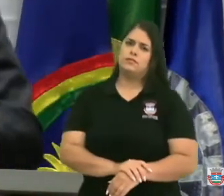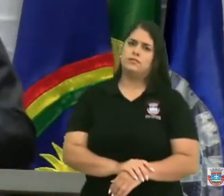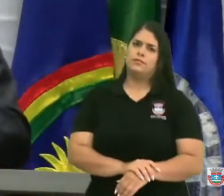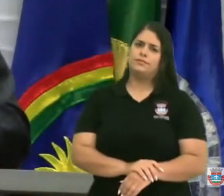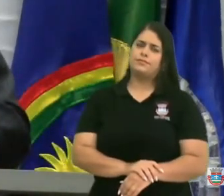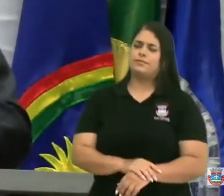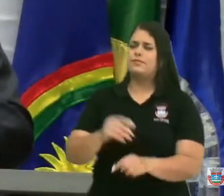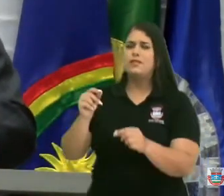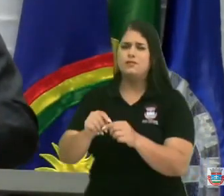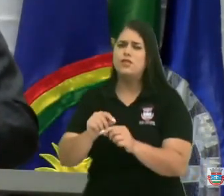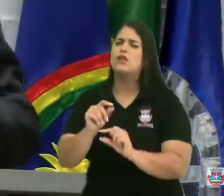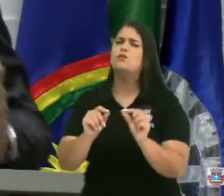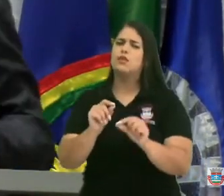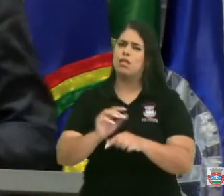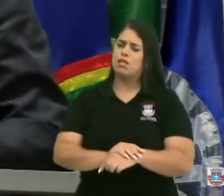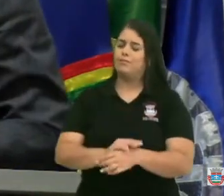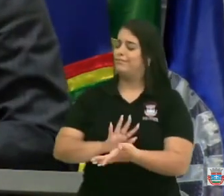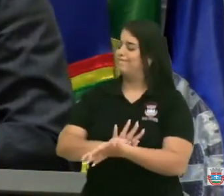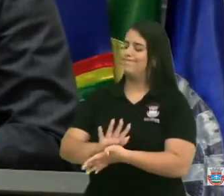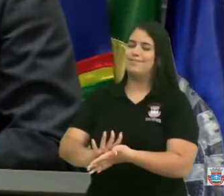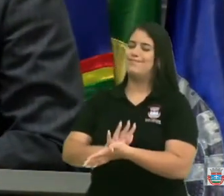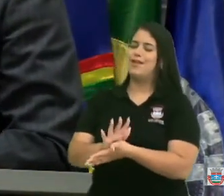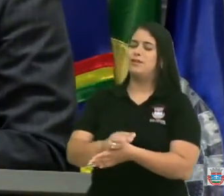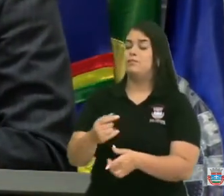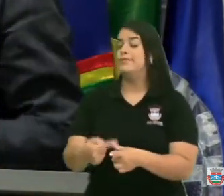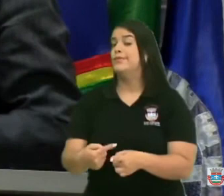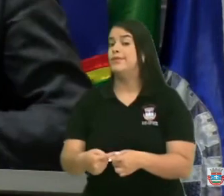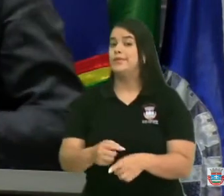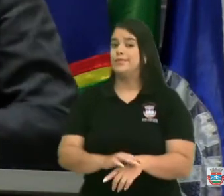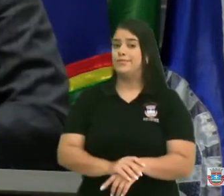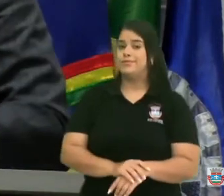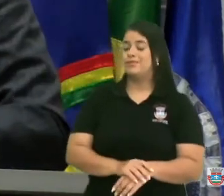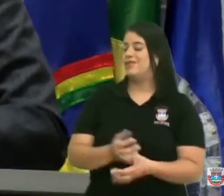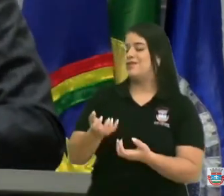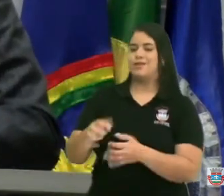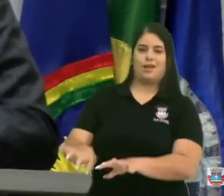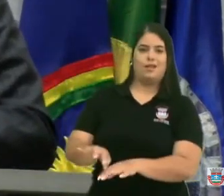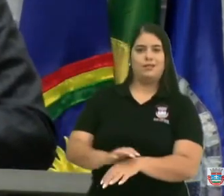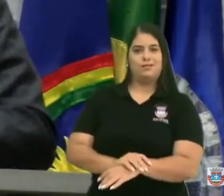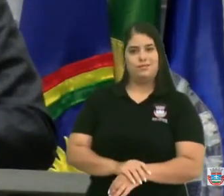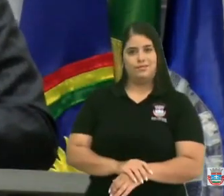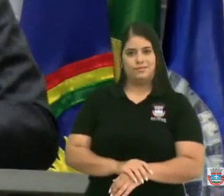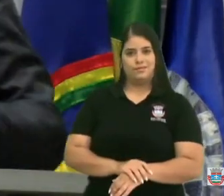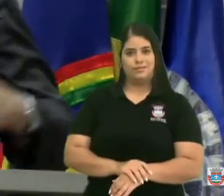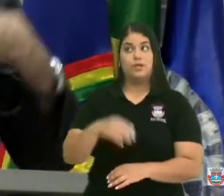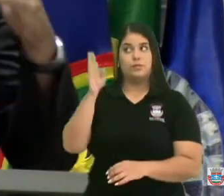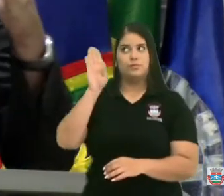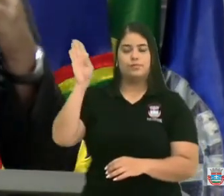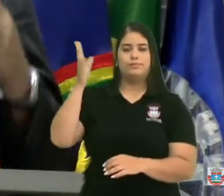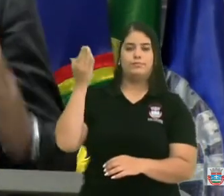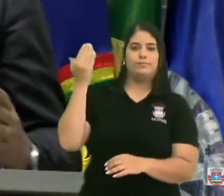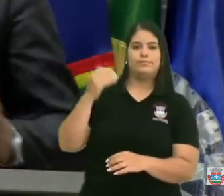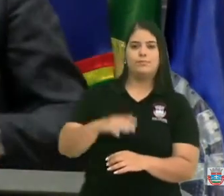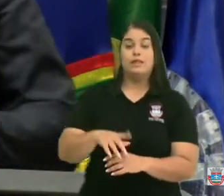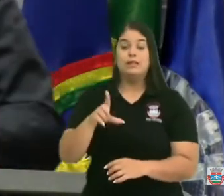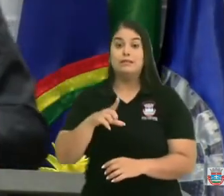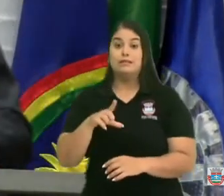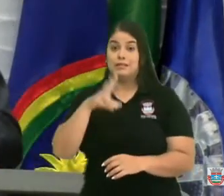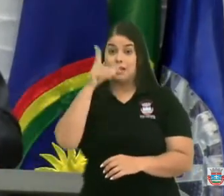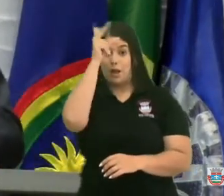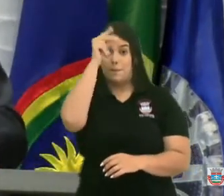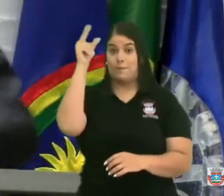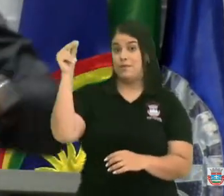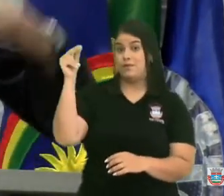nada. Por que não fizeram? Porque não quiseram. Porque tinha a prefeitura na